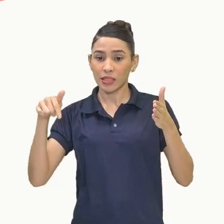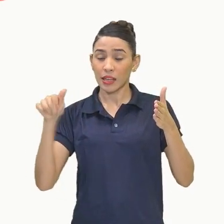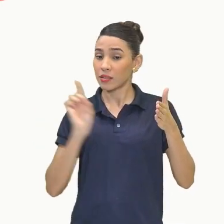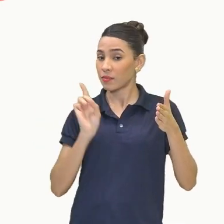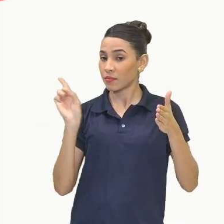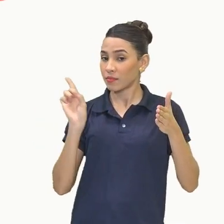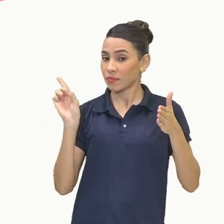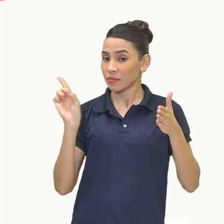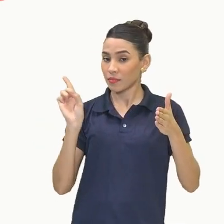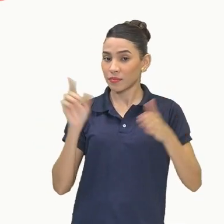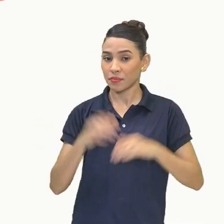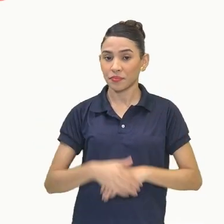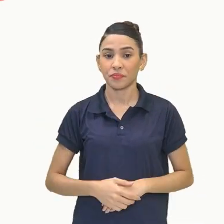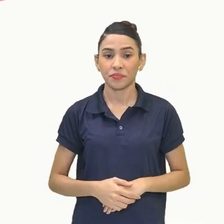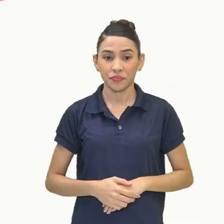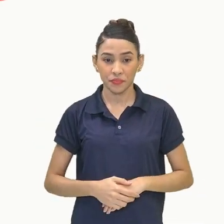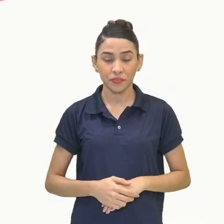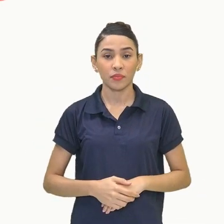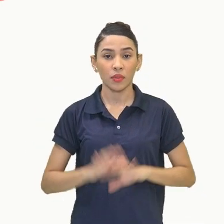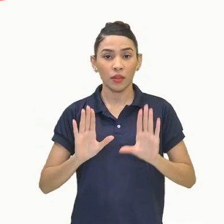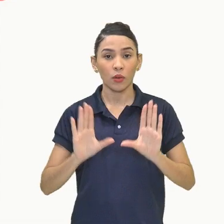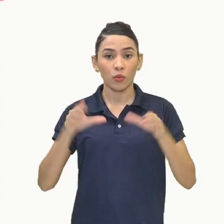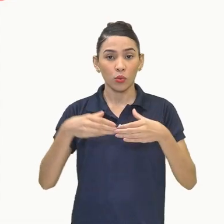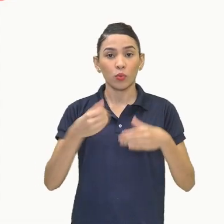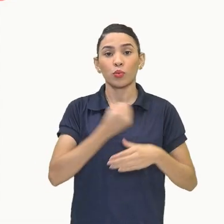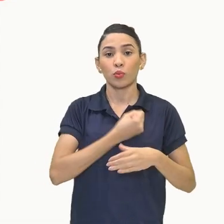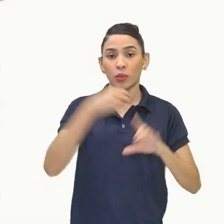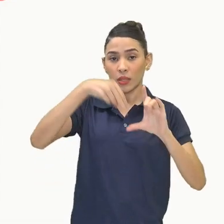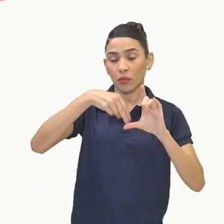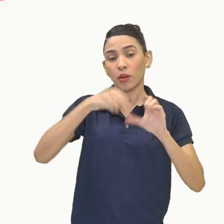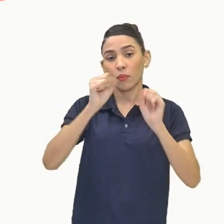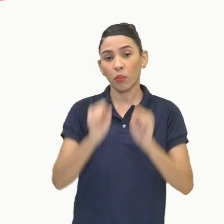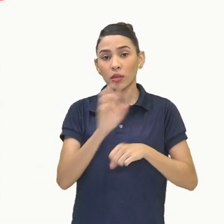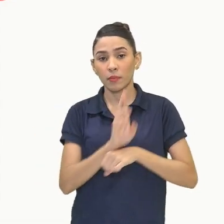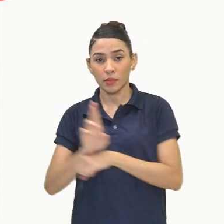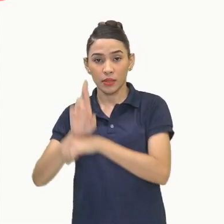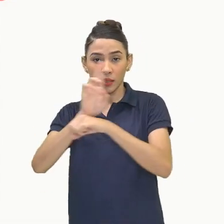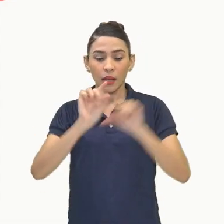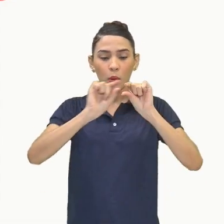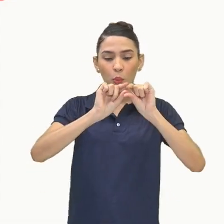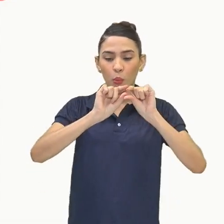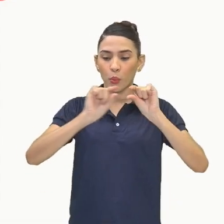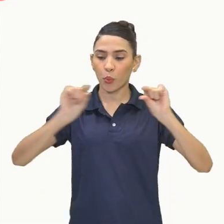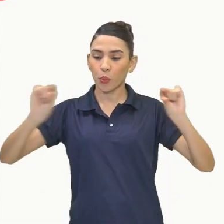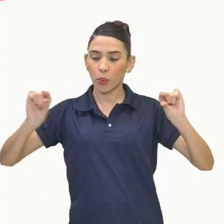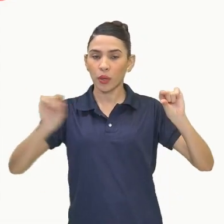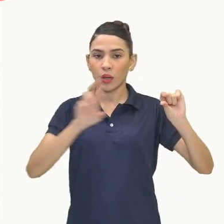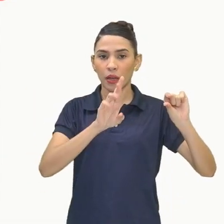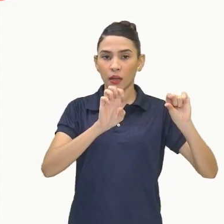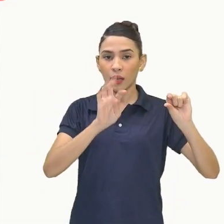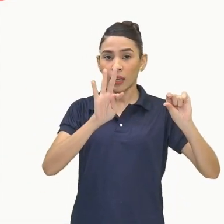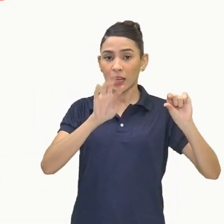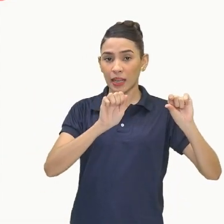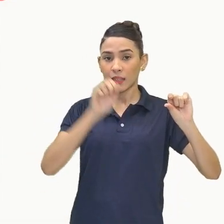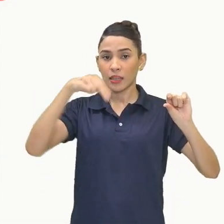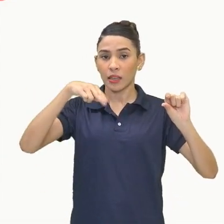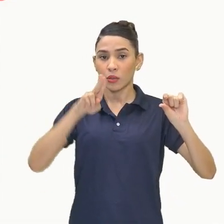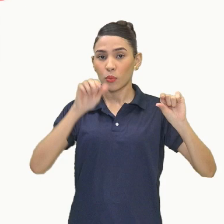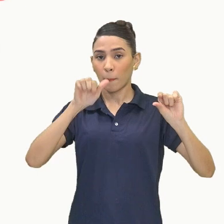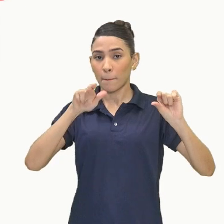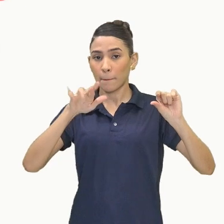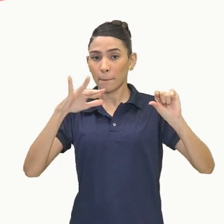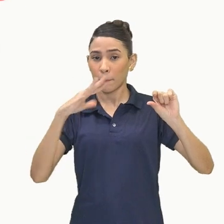aqui. Os números naturais podem ser representados em uma reta chamada de reta numérica por